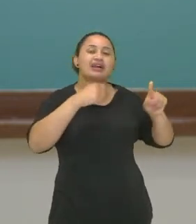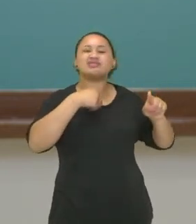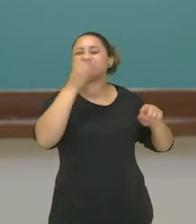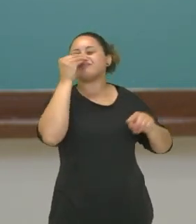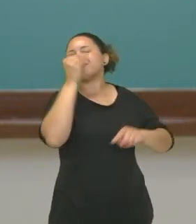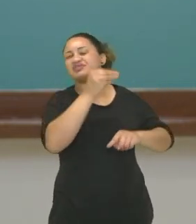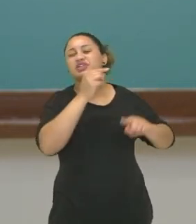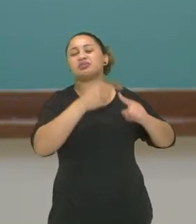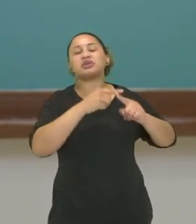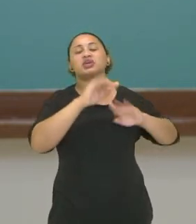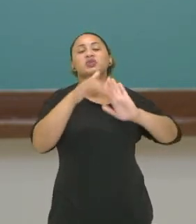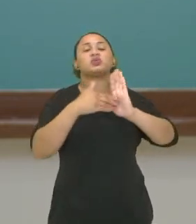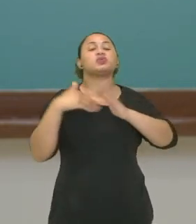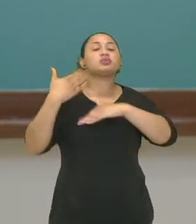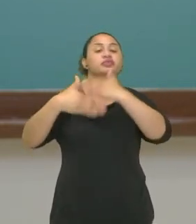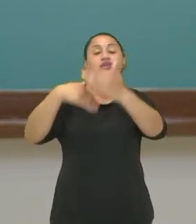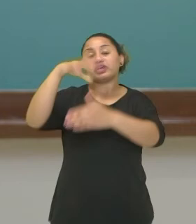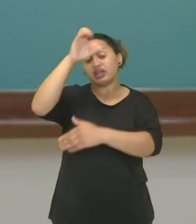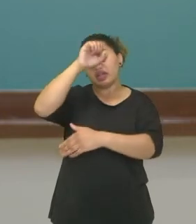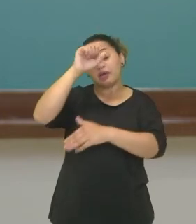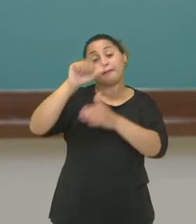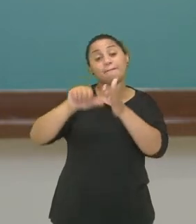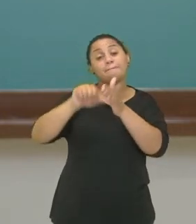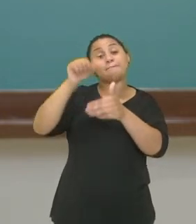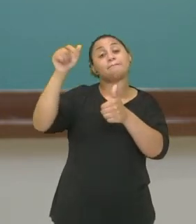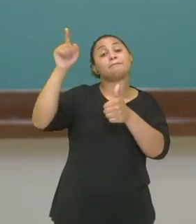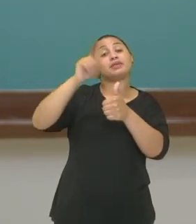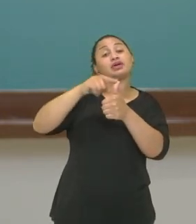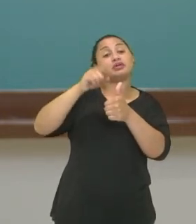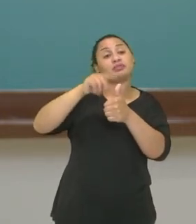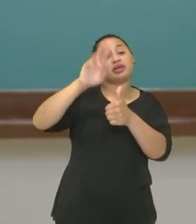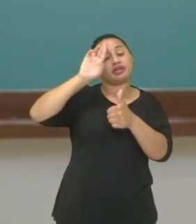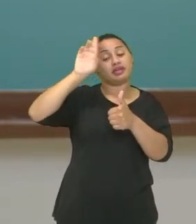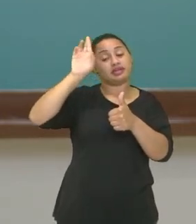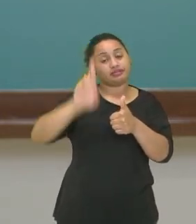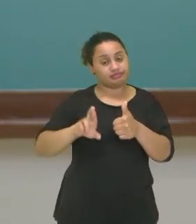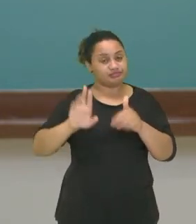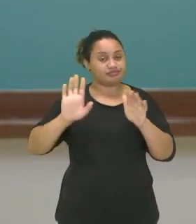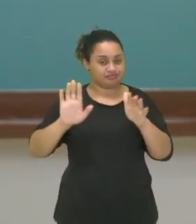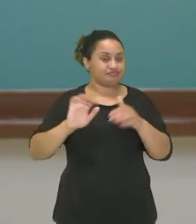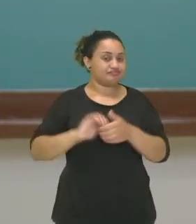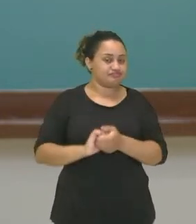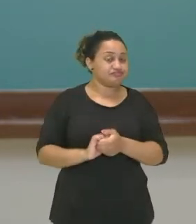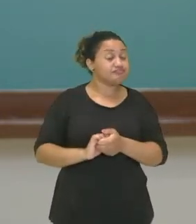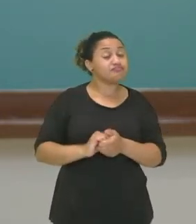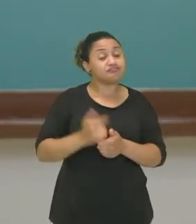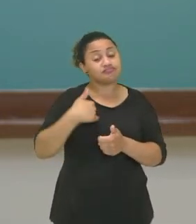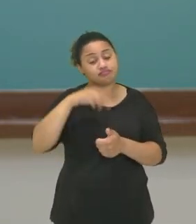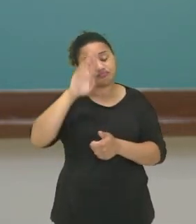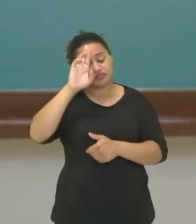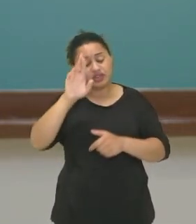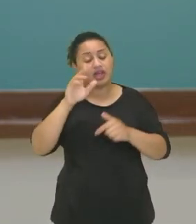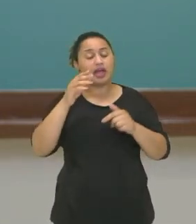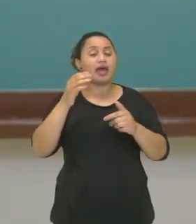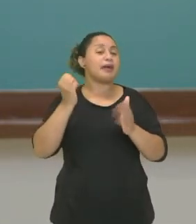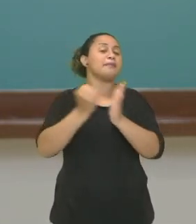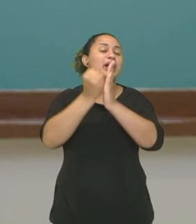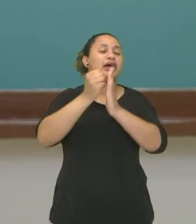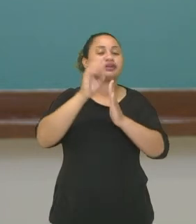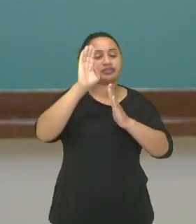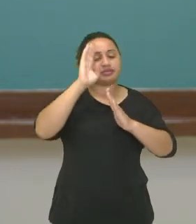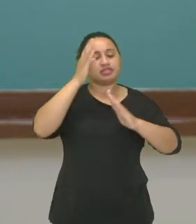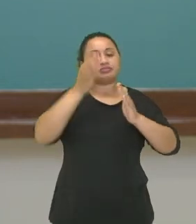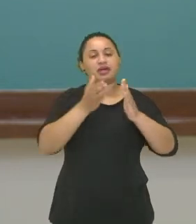aprendizagem passam primeiro pela razão. Por isso esse nome, racionalismo. E o racionalismo marca a modernidade. Então uma